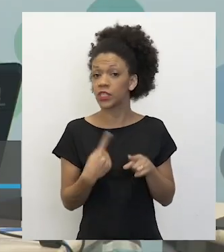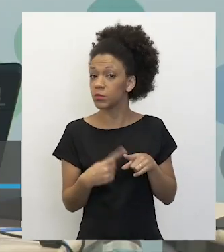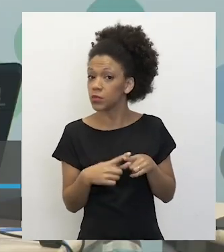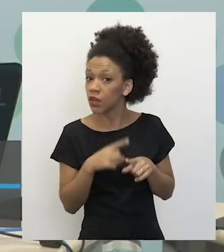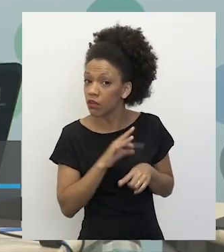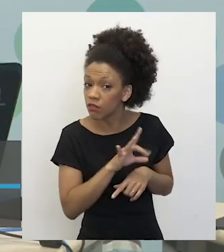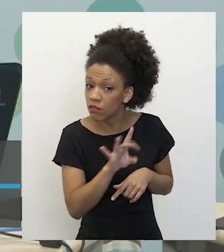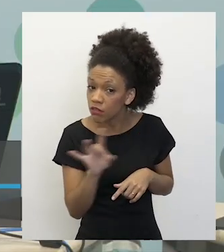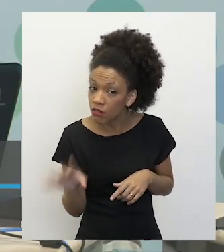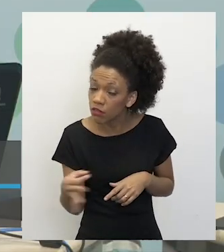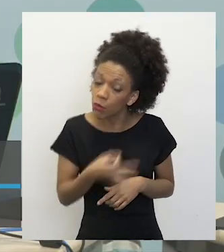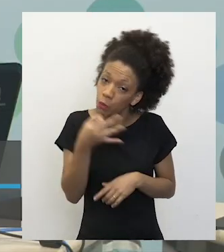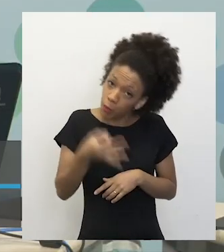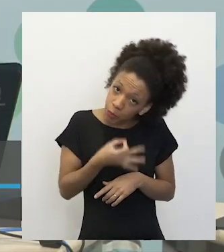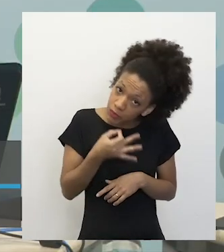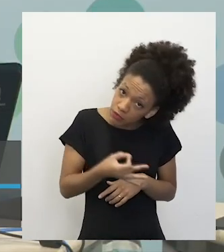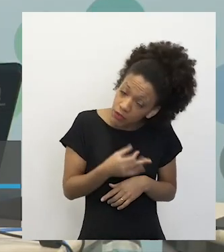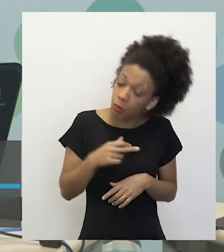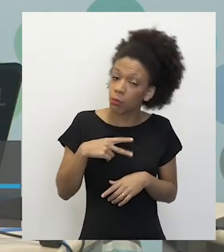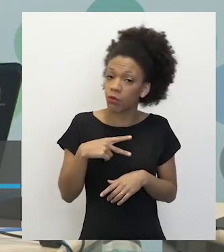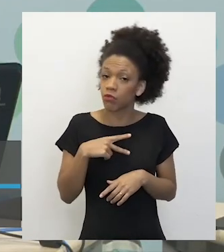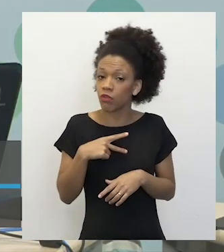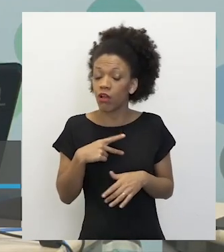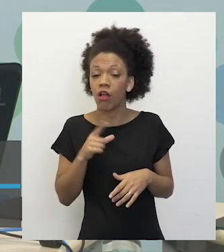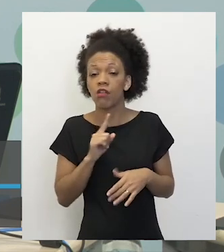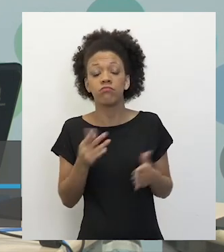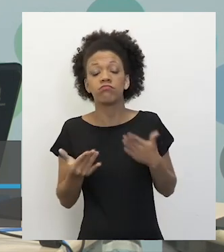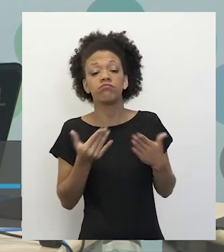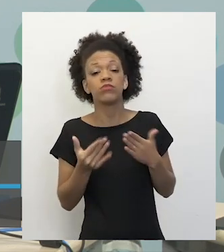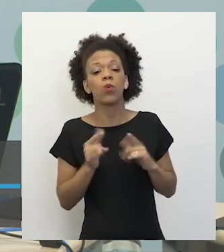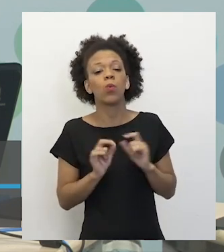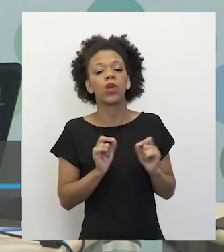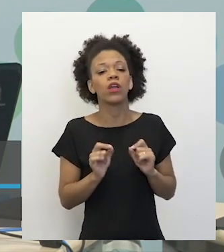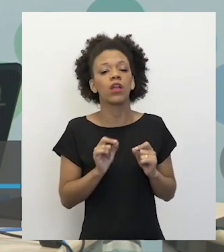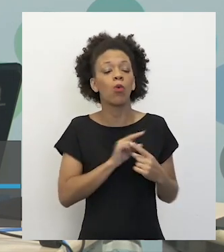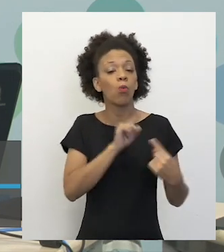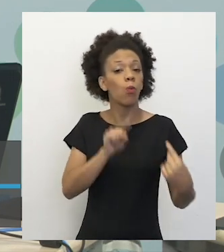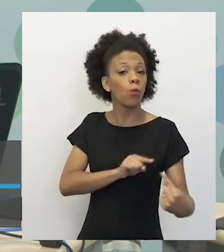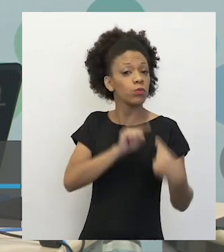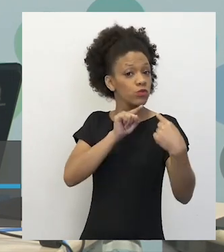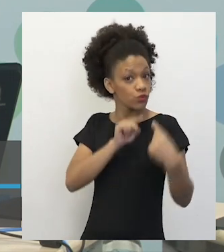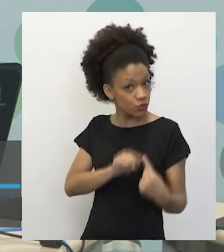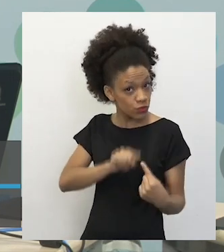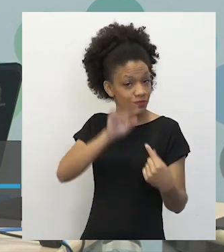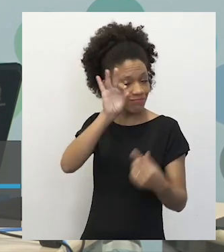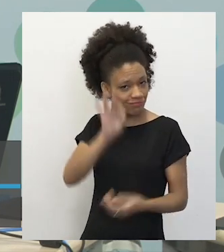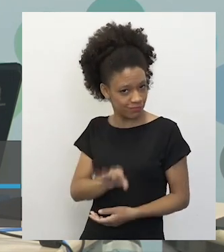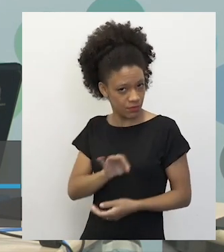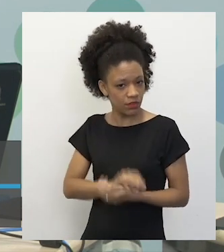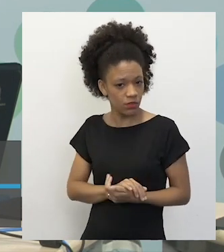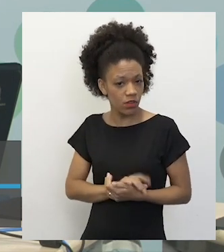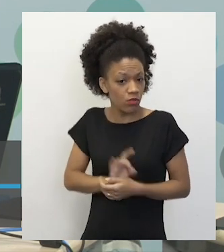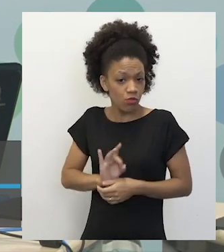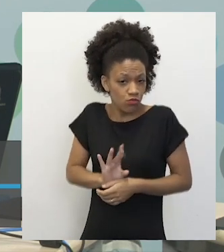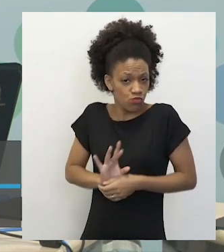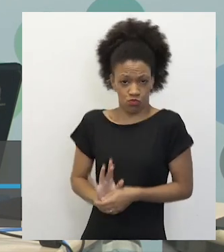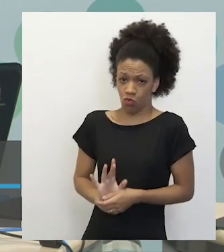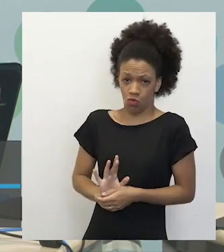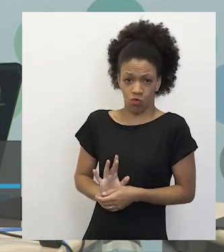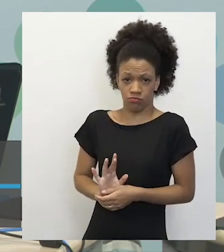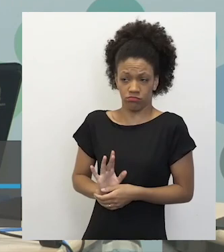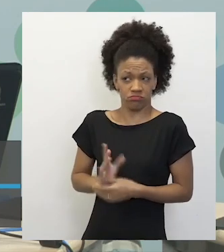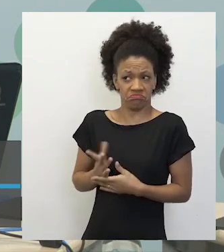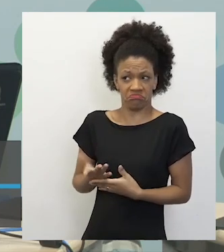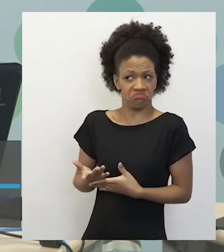um tem o seu ponto de vista. Eles não Isso. analisaram a forma objetiva da causa da chuva. Eles analisaram